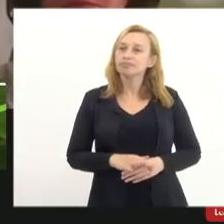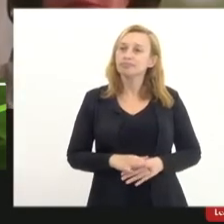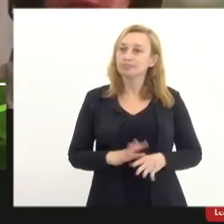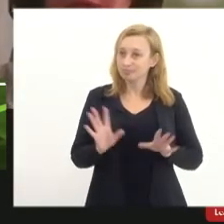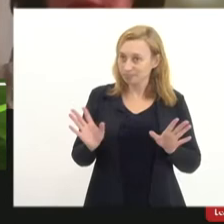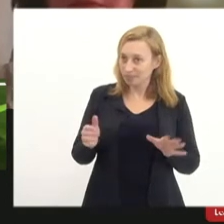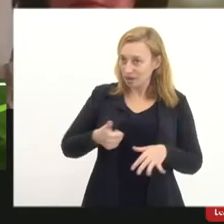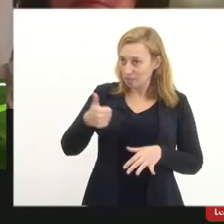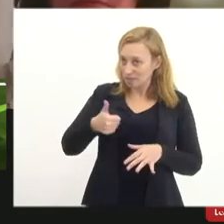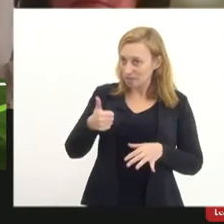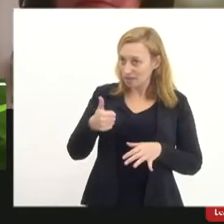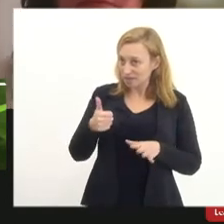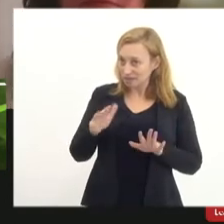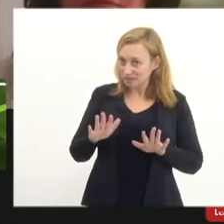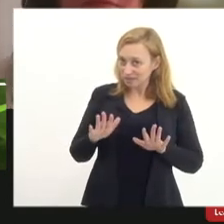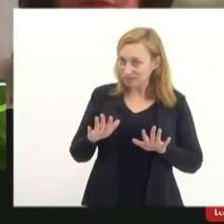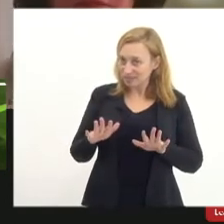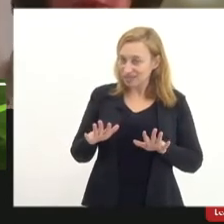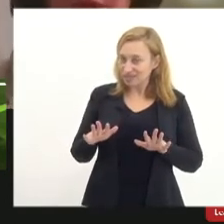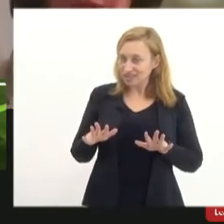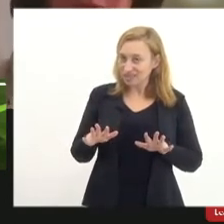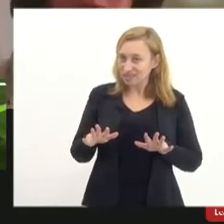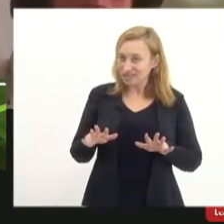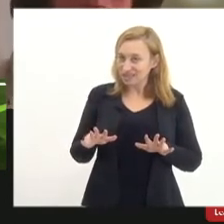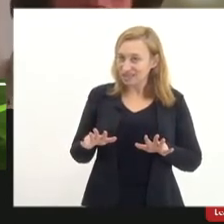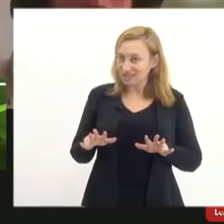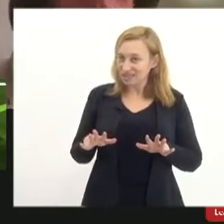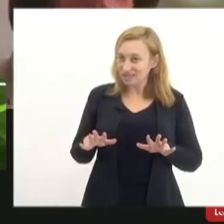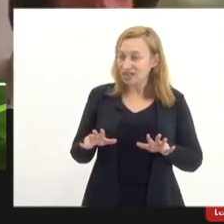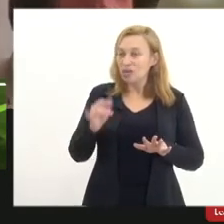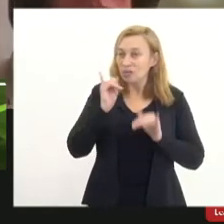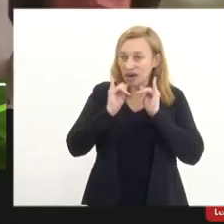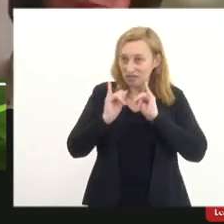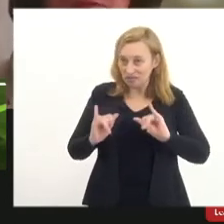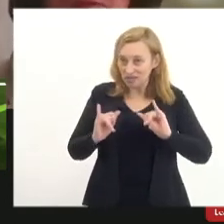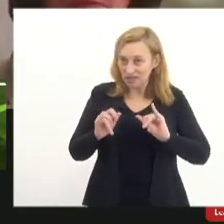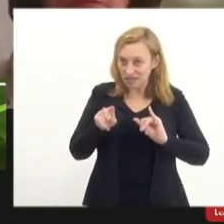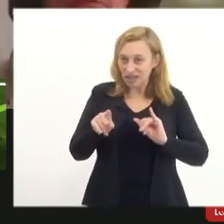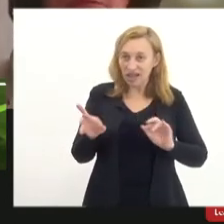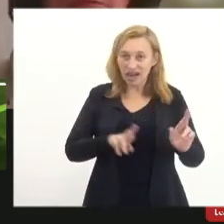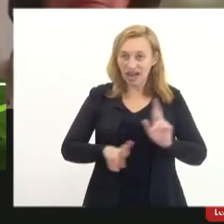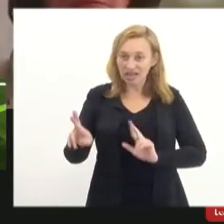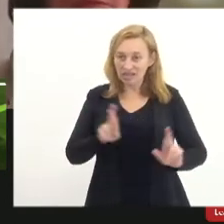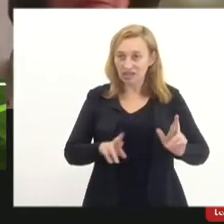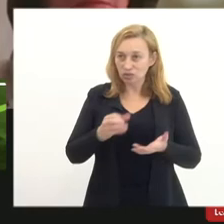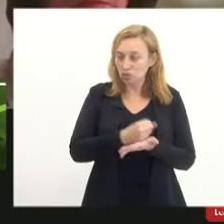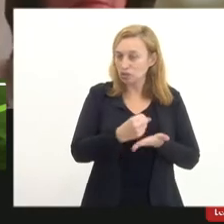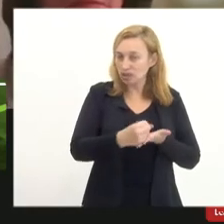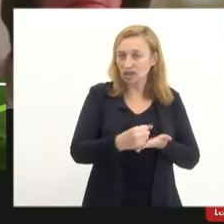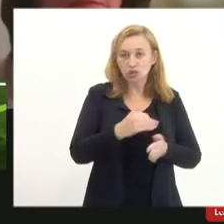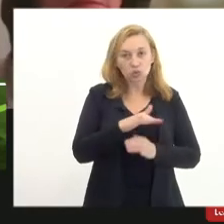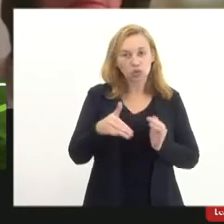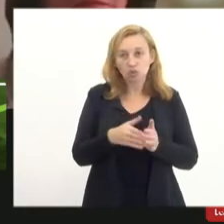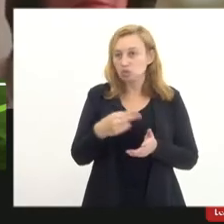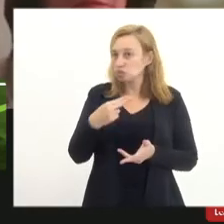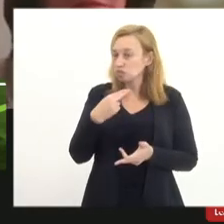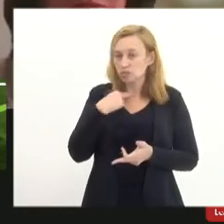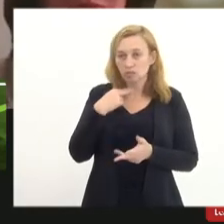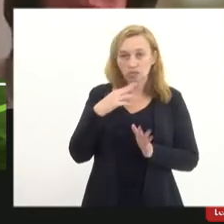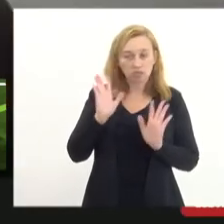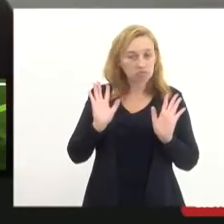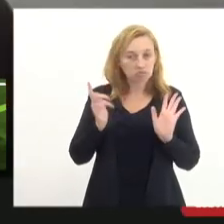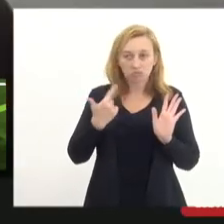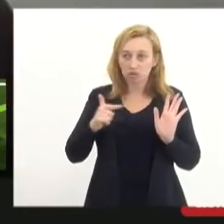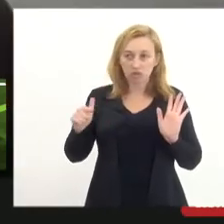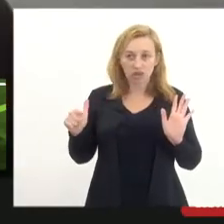Deixa eu primeiro tentar fazer um aviso aqui. Eu não tenho a relação desses contratos todos comigo, tá? Como eu falei,